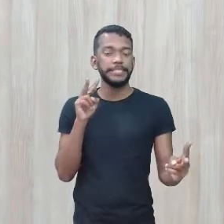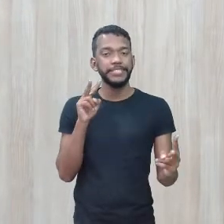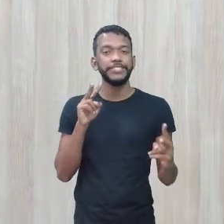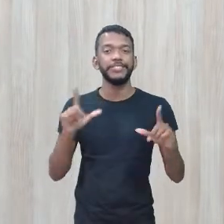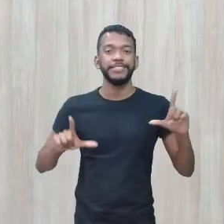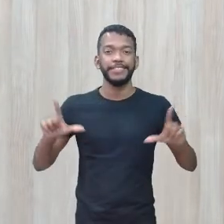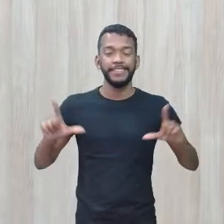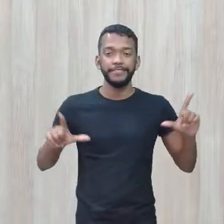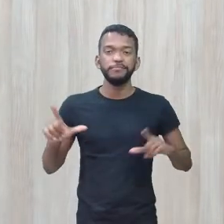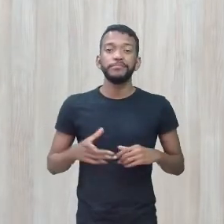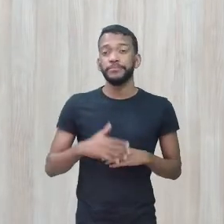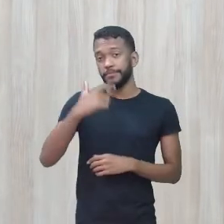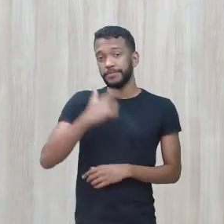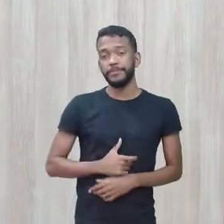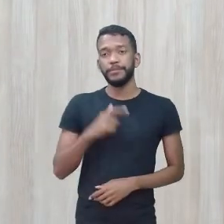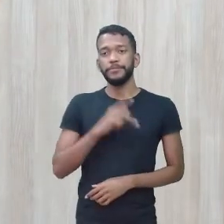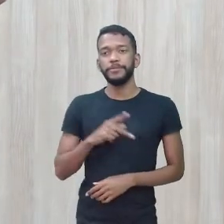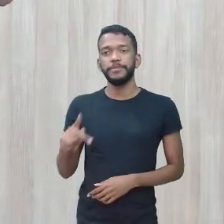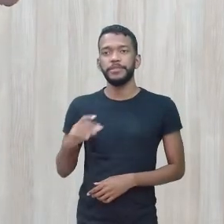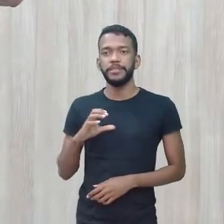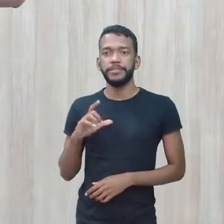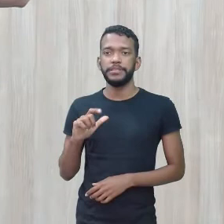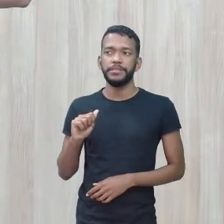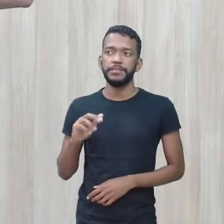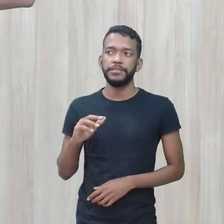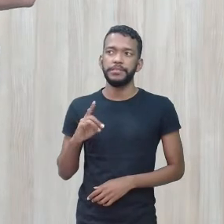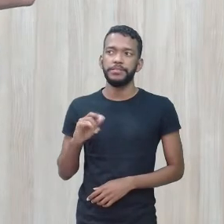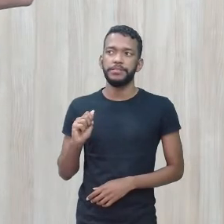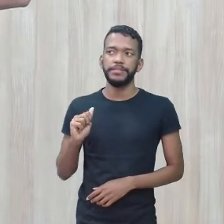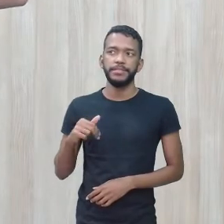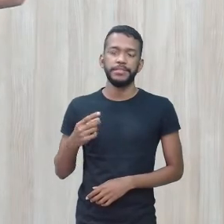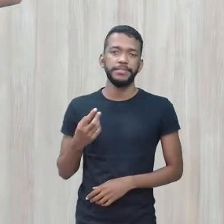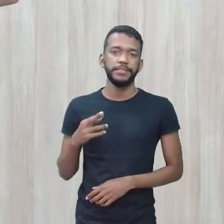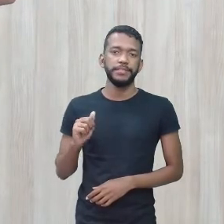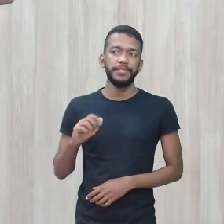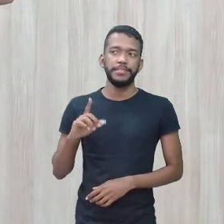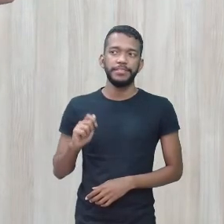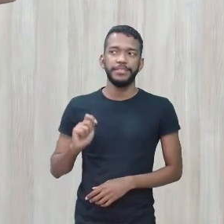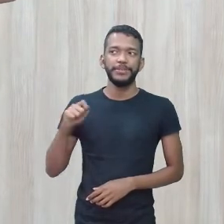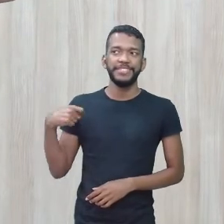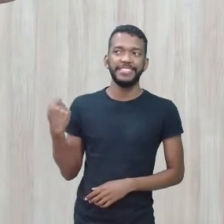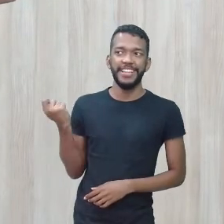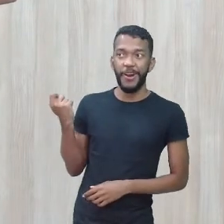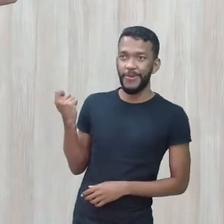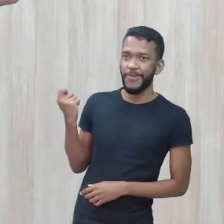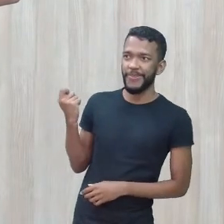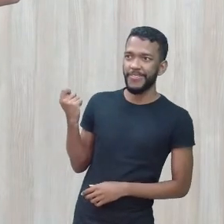Cláudia Andrade Albuquerque, sou professora de Ciências. Meu sinal é...